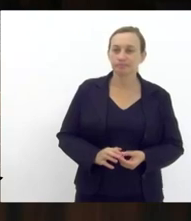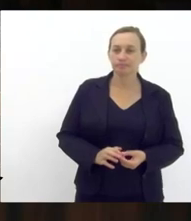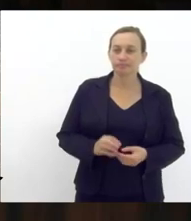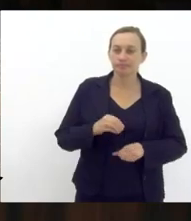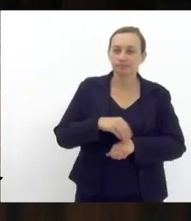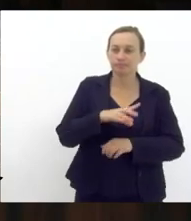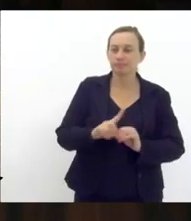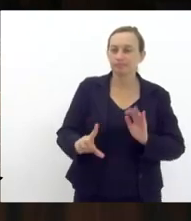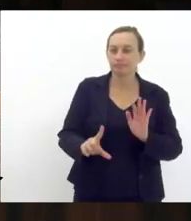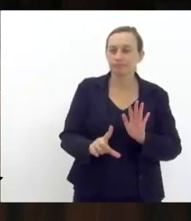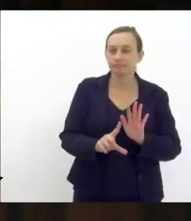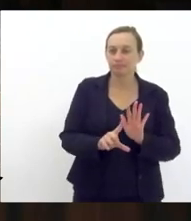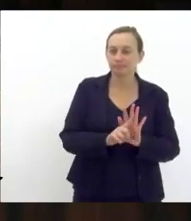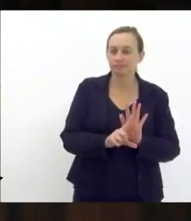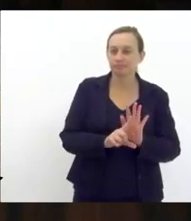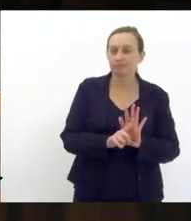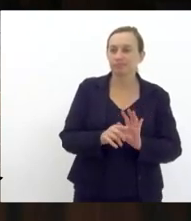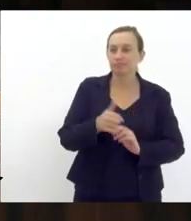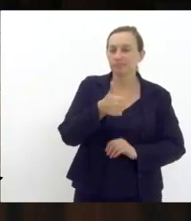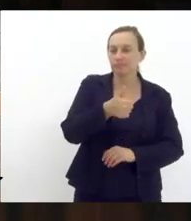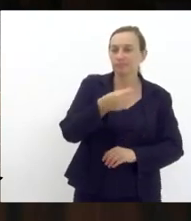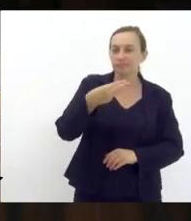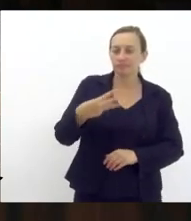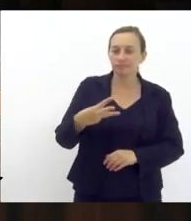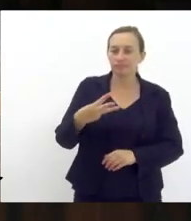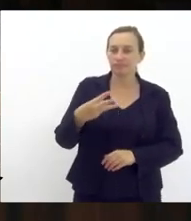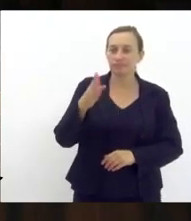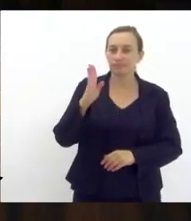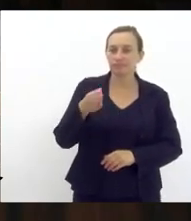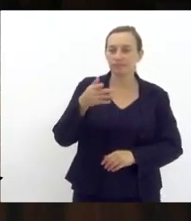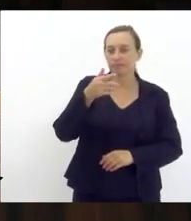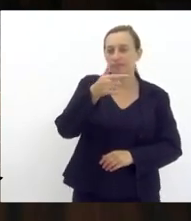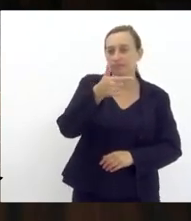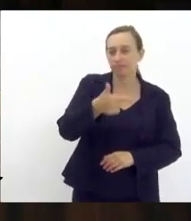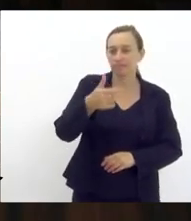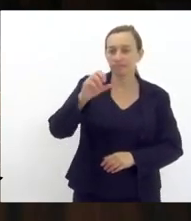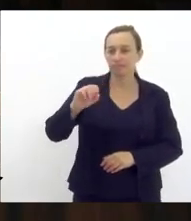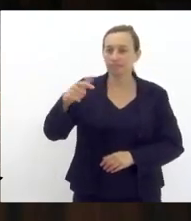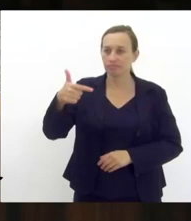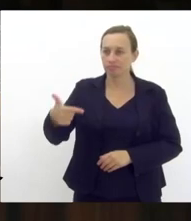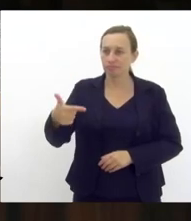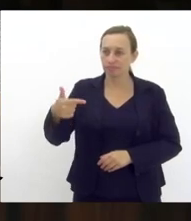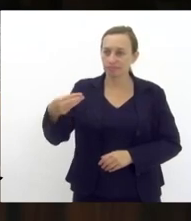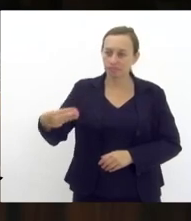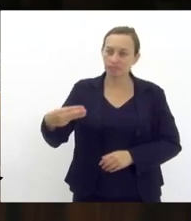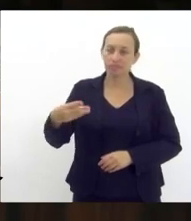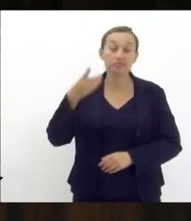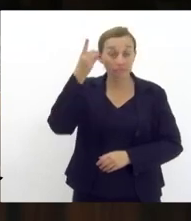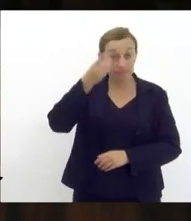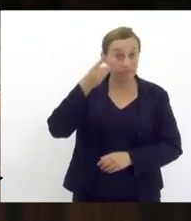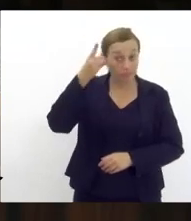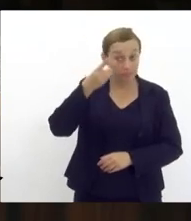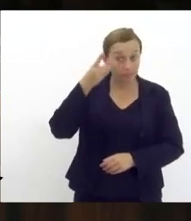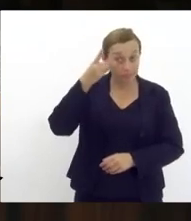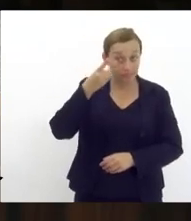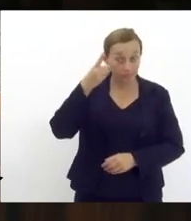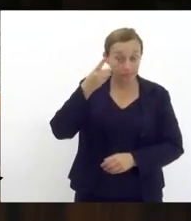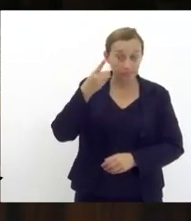indicação Legislativa número 13/ 2023 de autoria do deputado